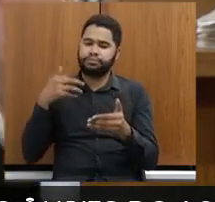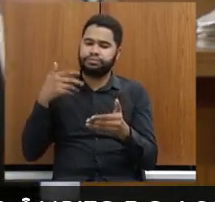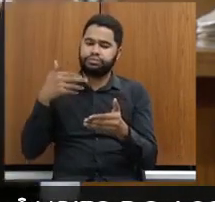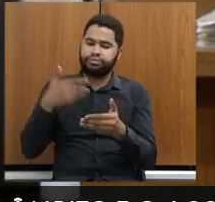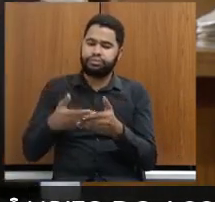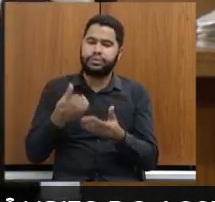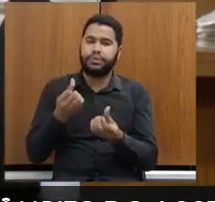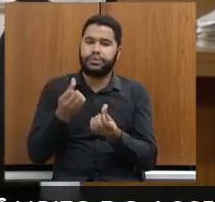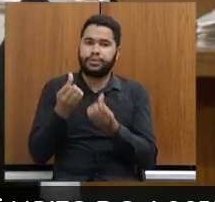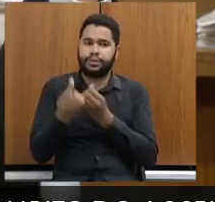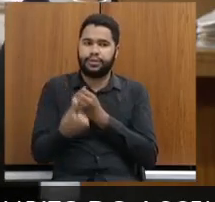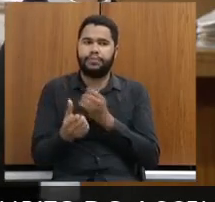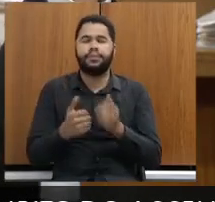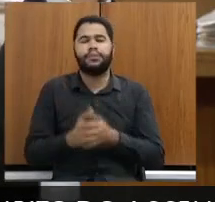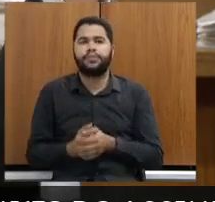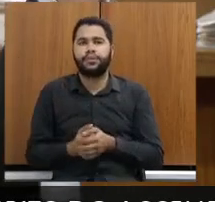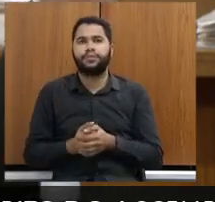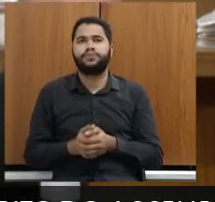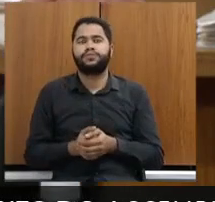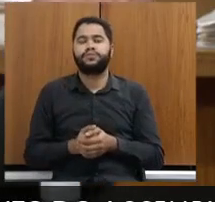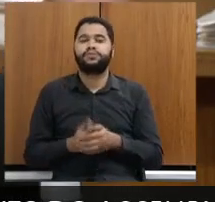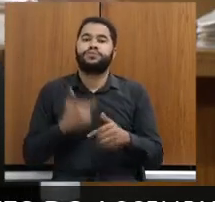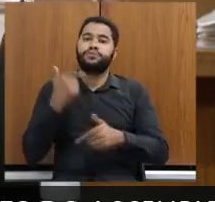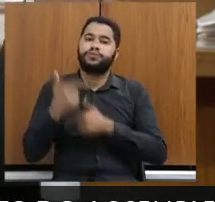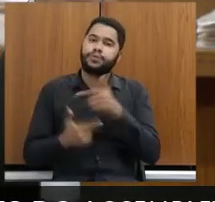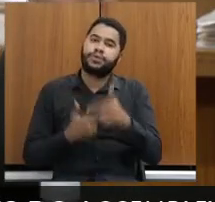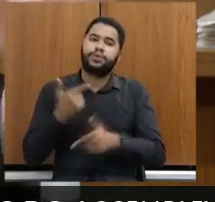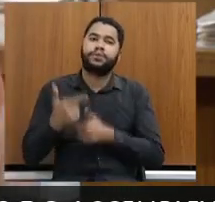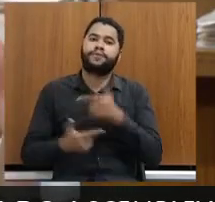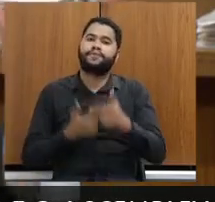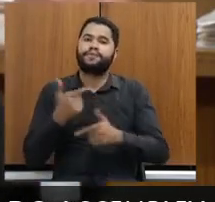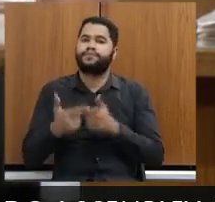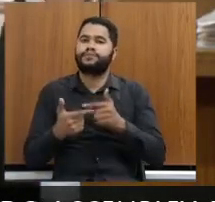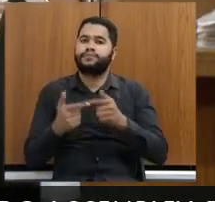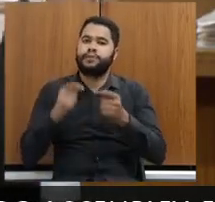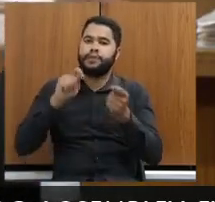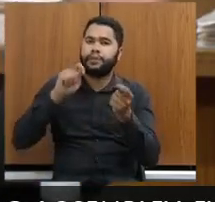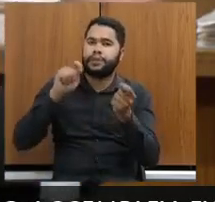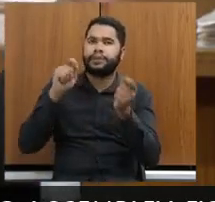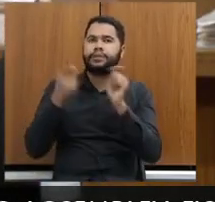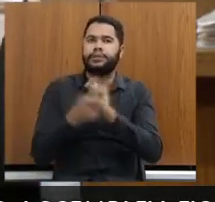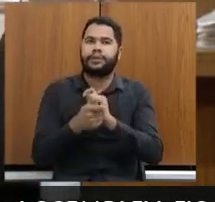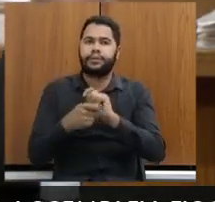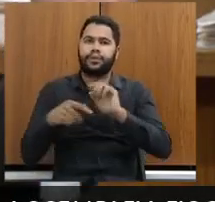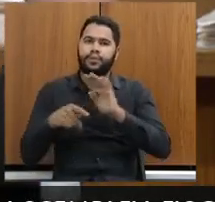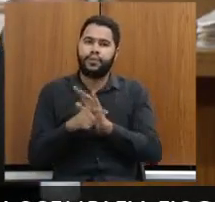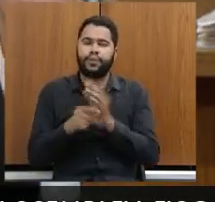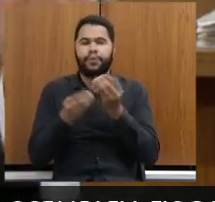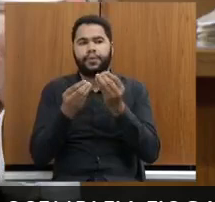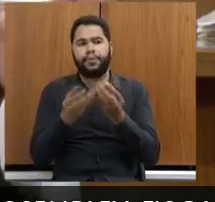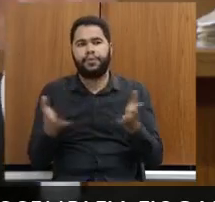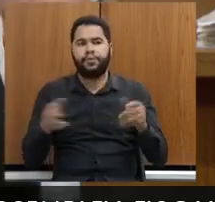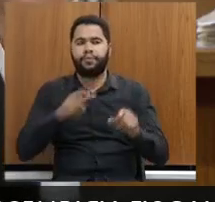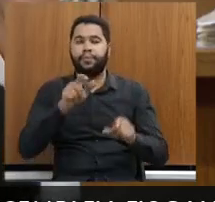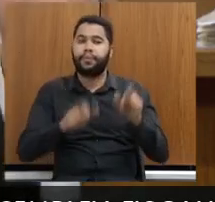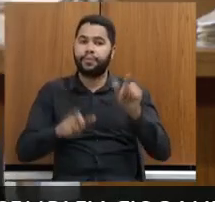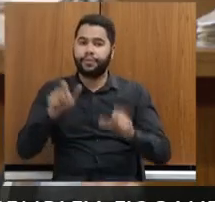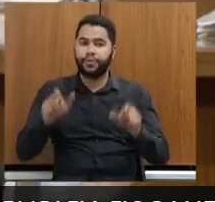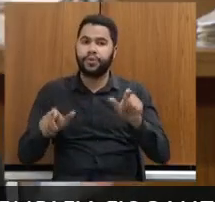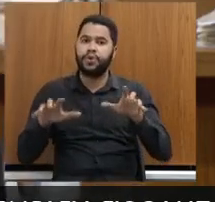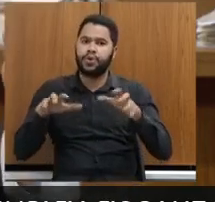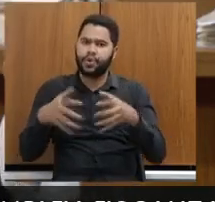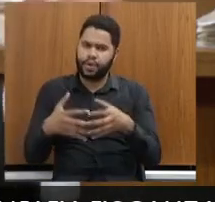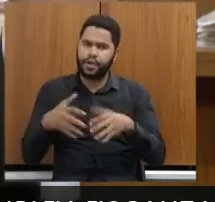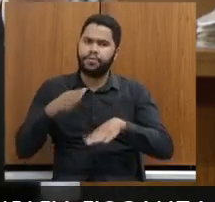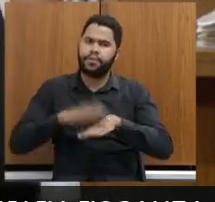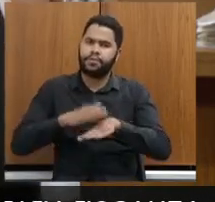desse semestre um trabalho para readequar o nosso quadro de distribuição de pessoal existe uma